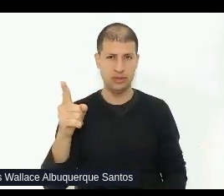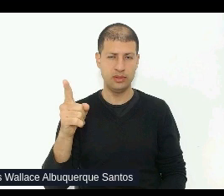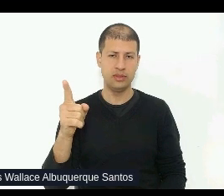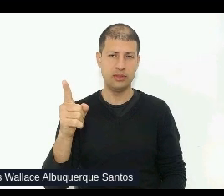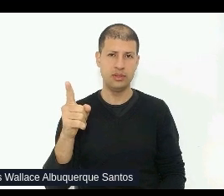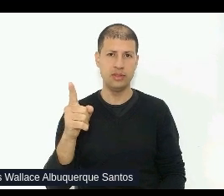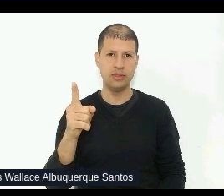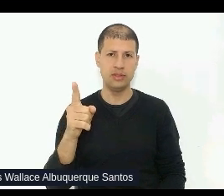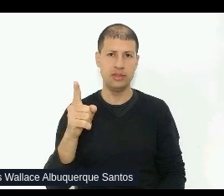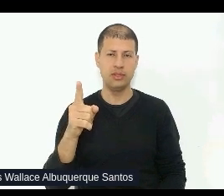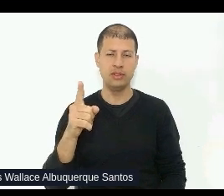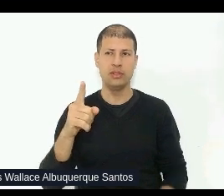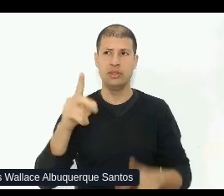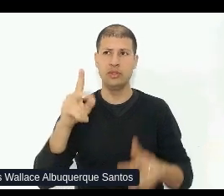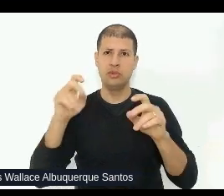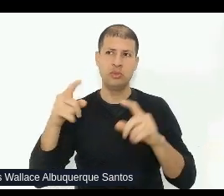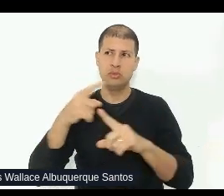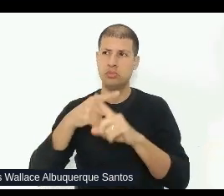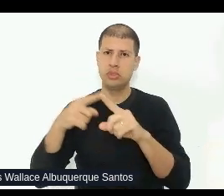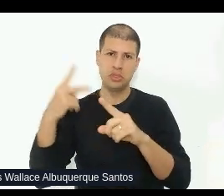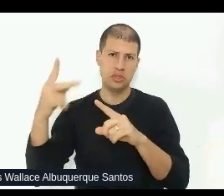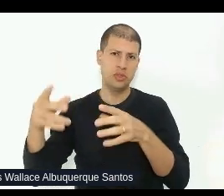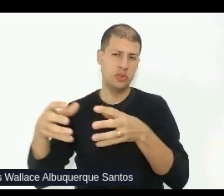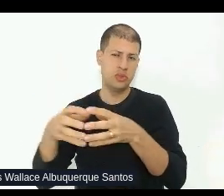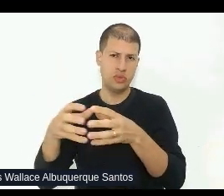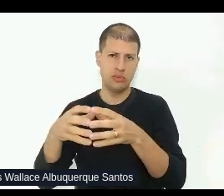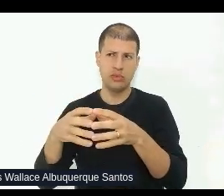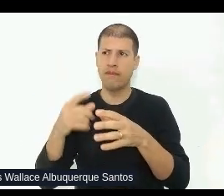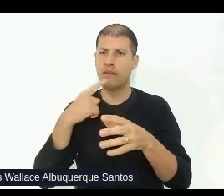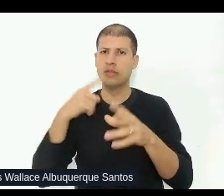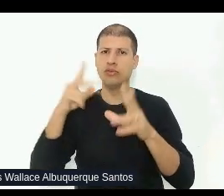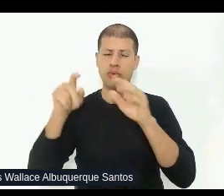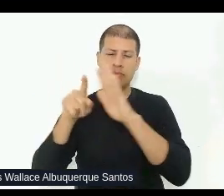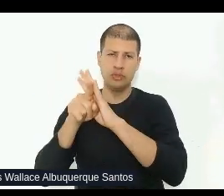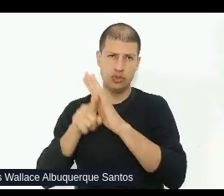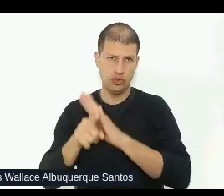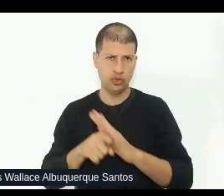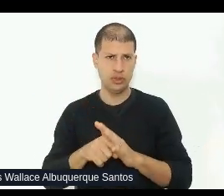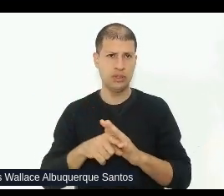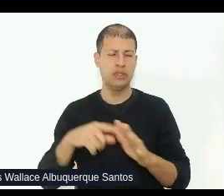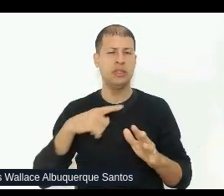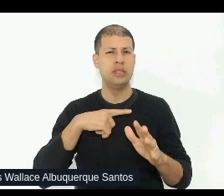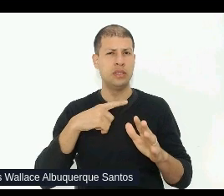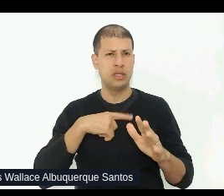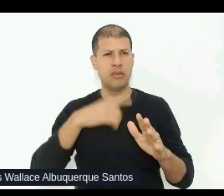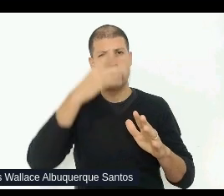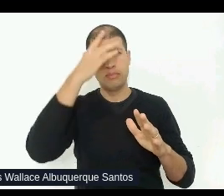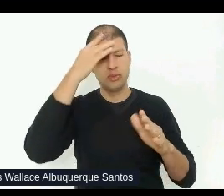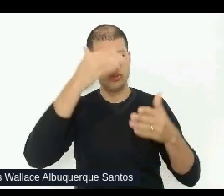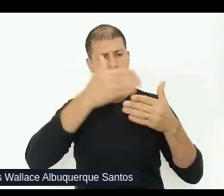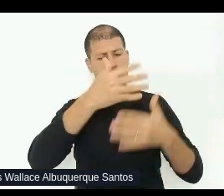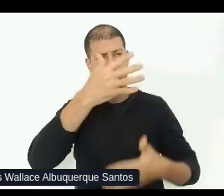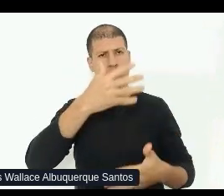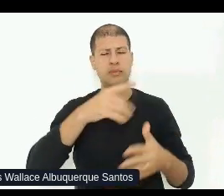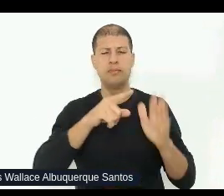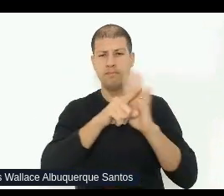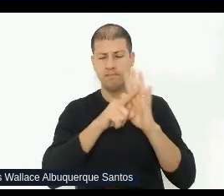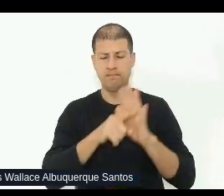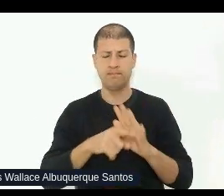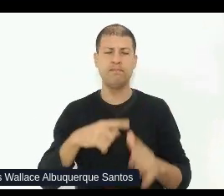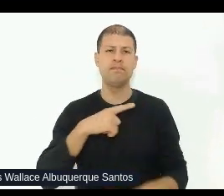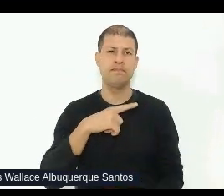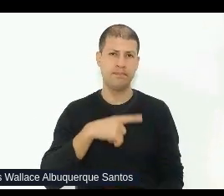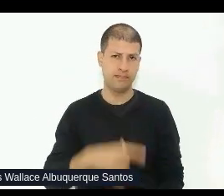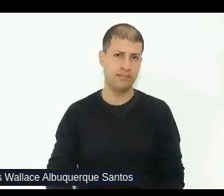a parte, né, do time que fazia essa parte de pesquisa. Então eles tinham um banco ali de pessoas específicas para recrutamento. E aí eu